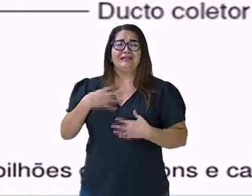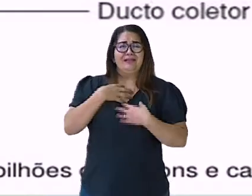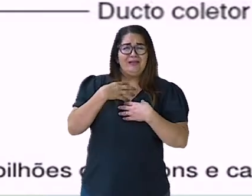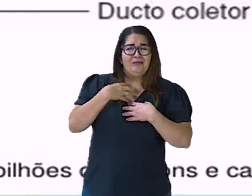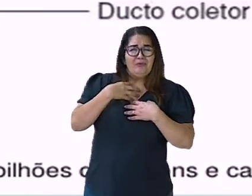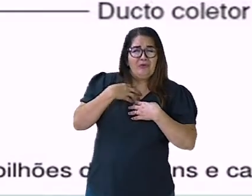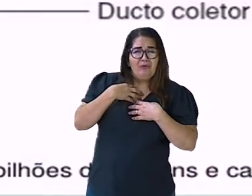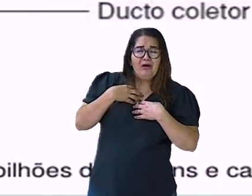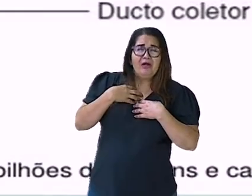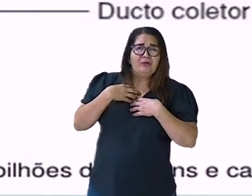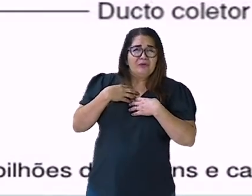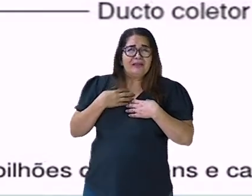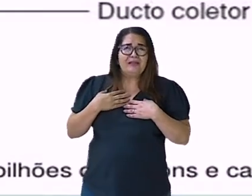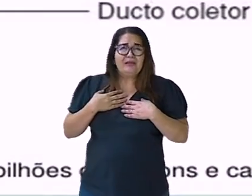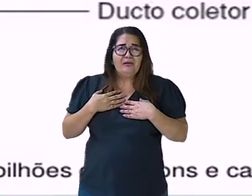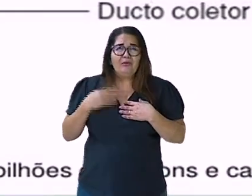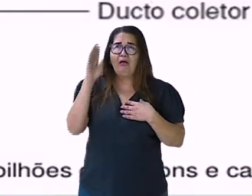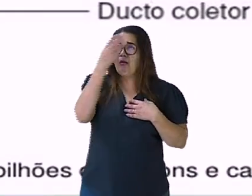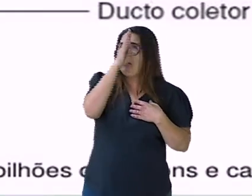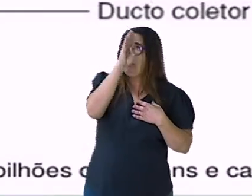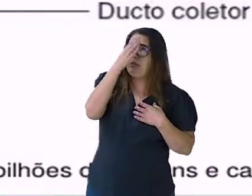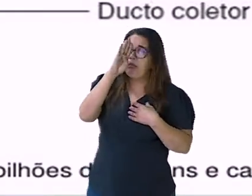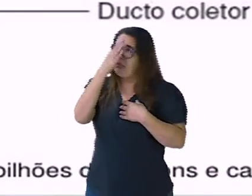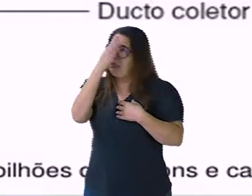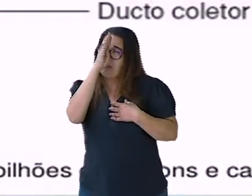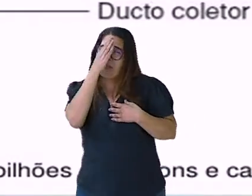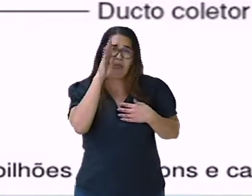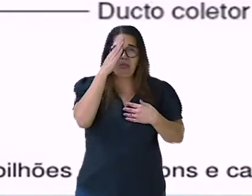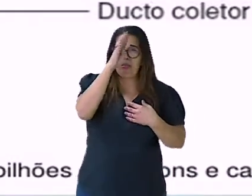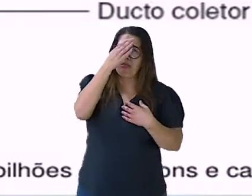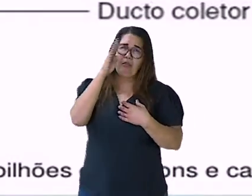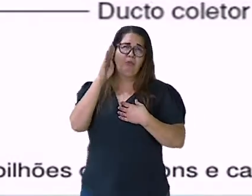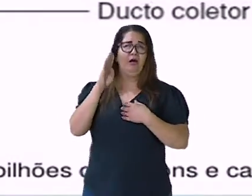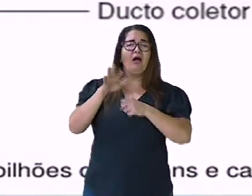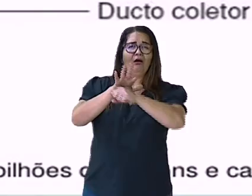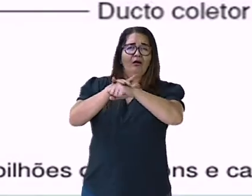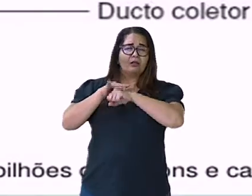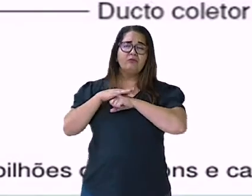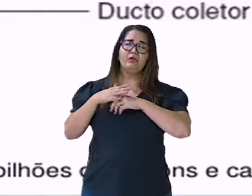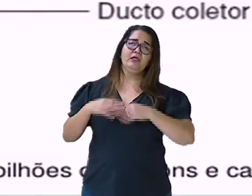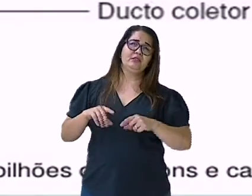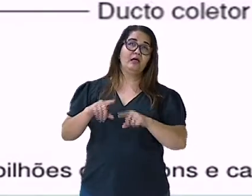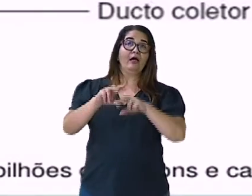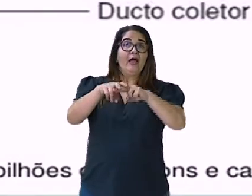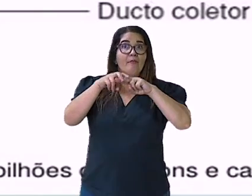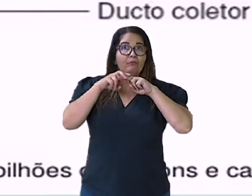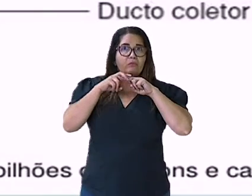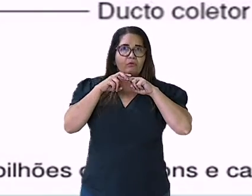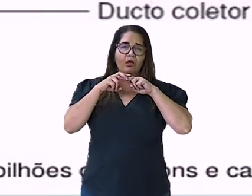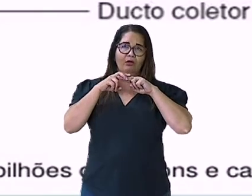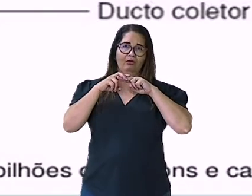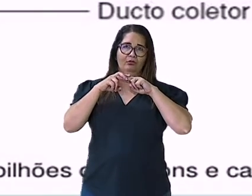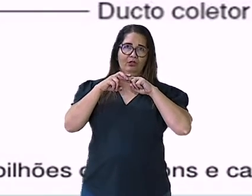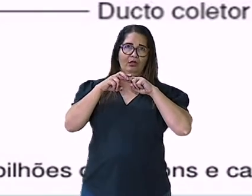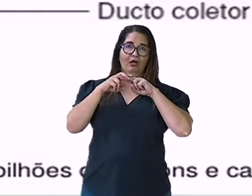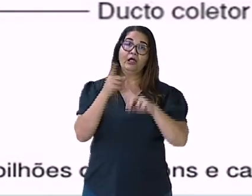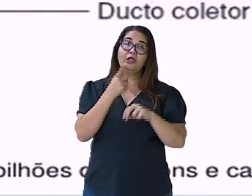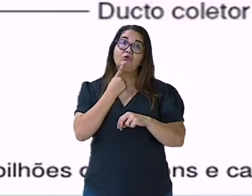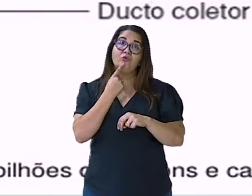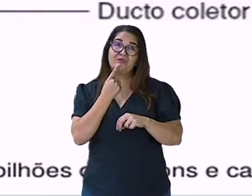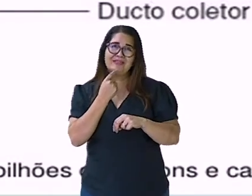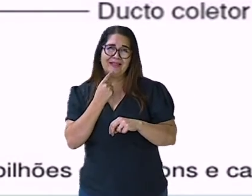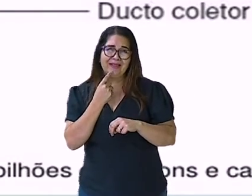E também pode ser regulado com a ingestão de água, porque aí o néfron consegue fazer essa